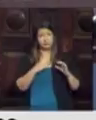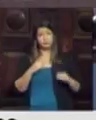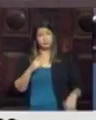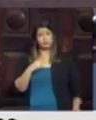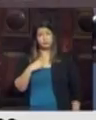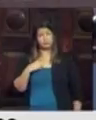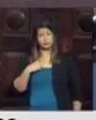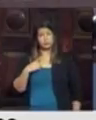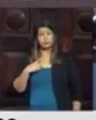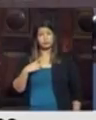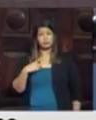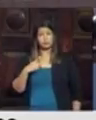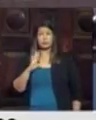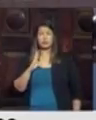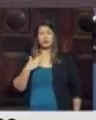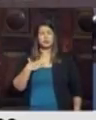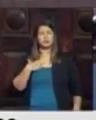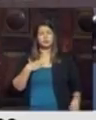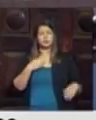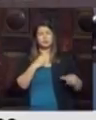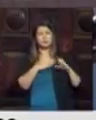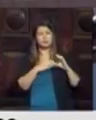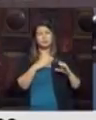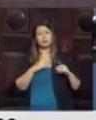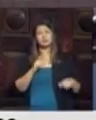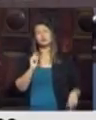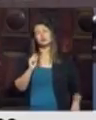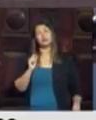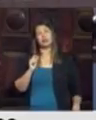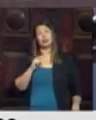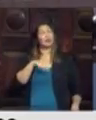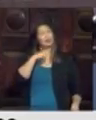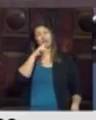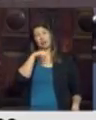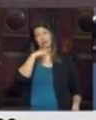de modo que era inevitável